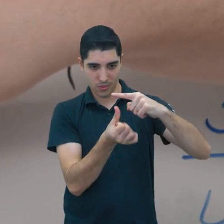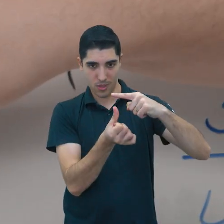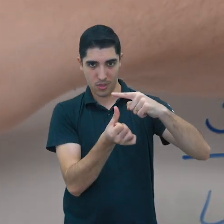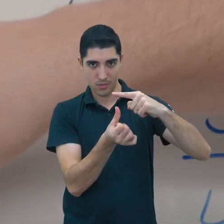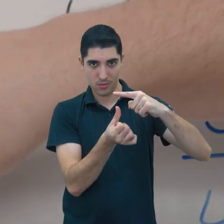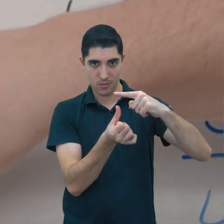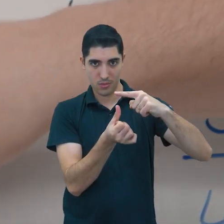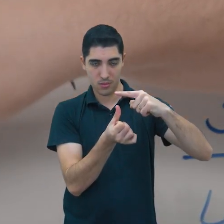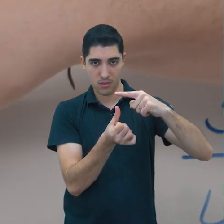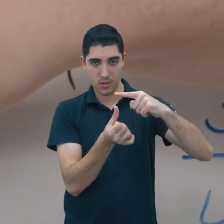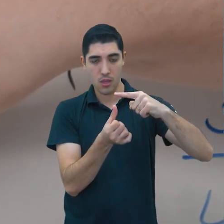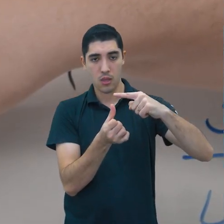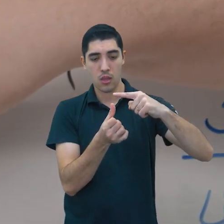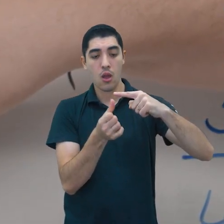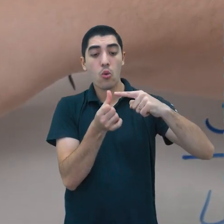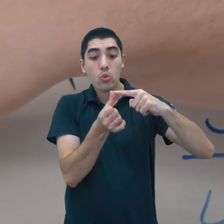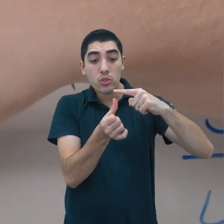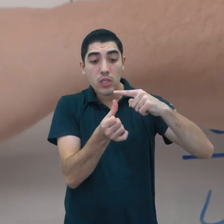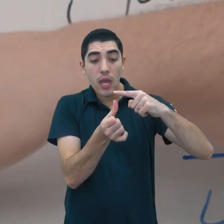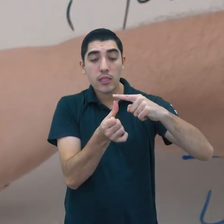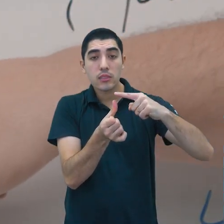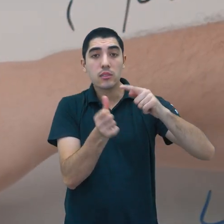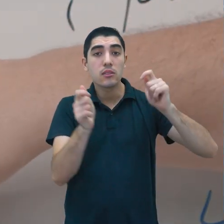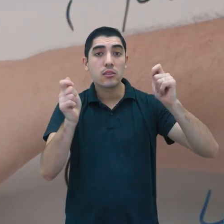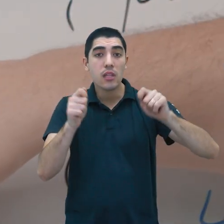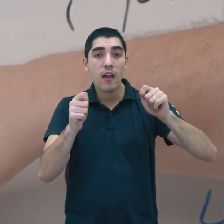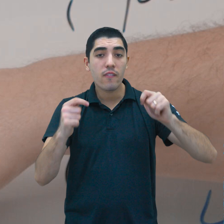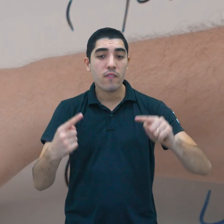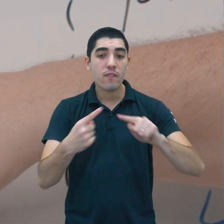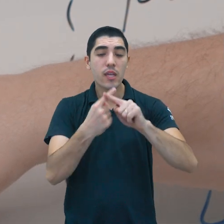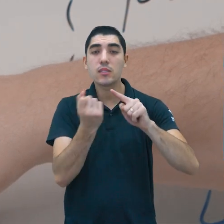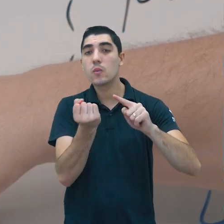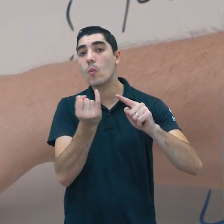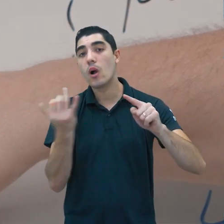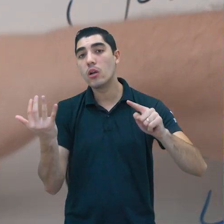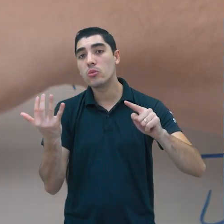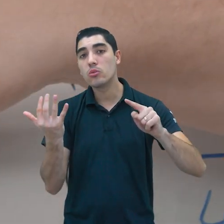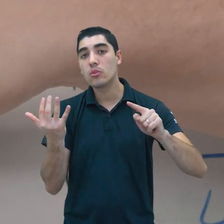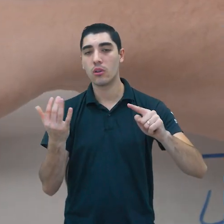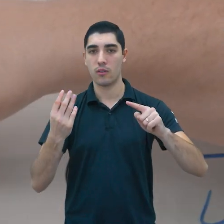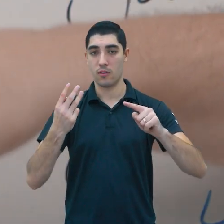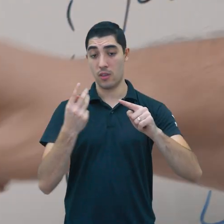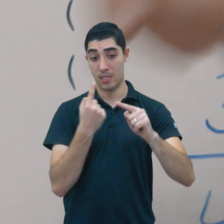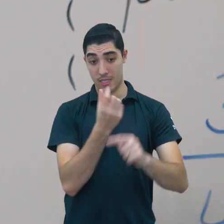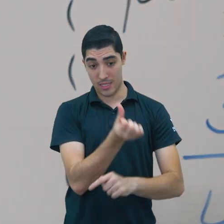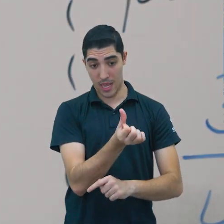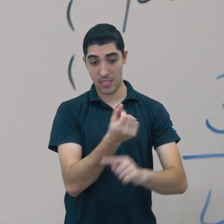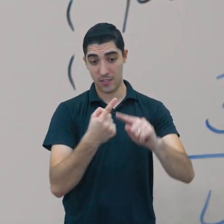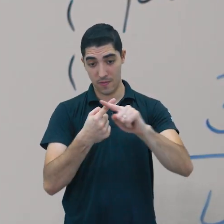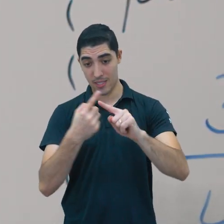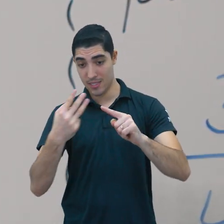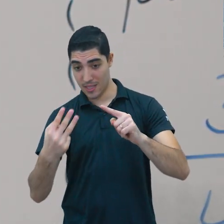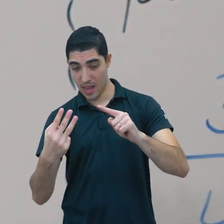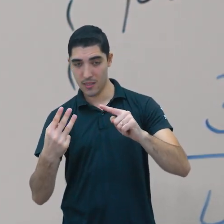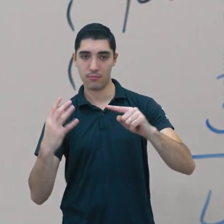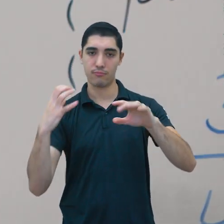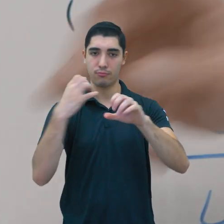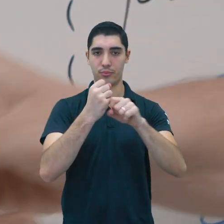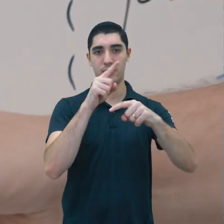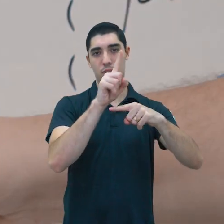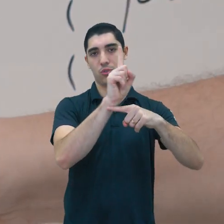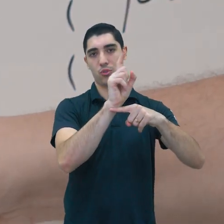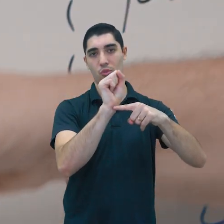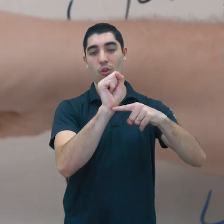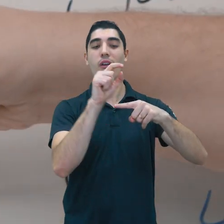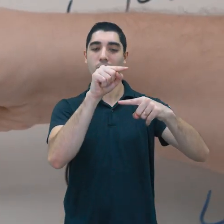O 18 sextos. O que que 6 eu multiplico por quanto para ter 18? 3. 3